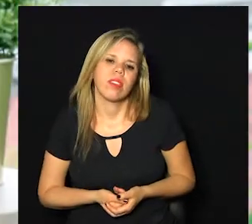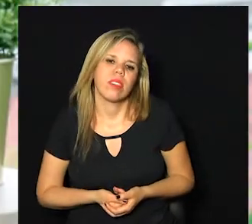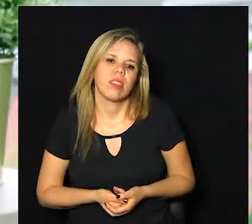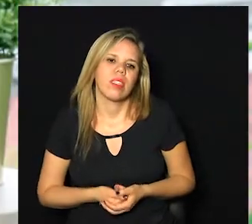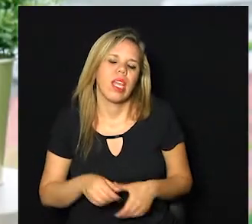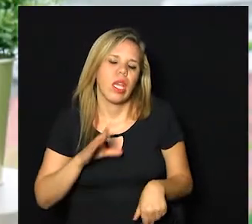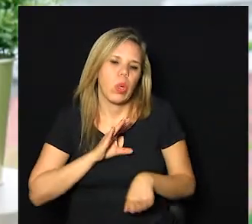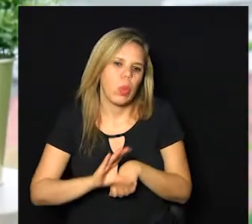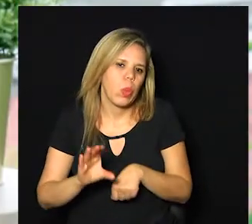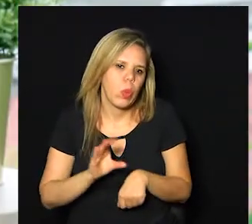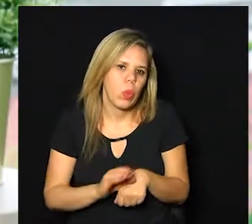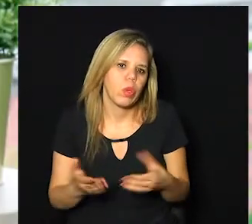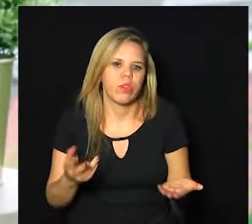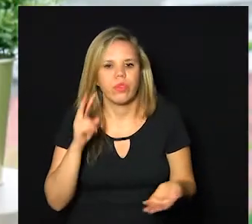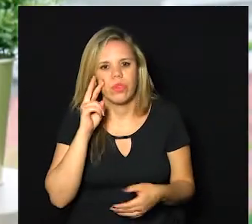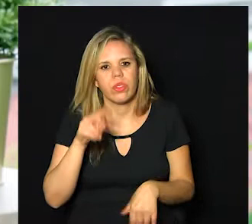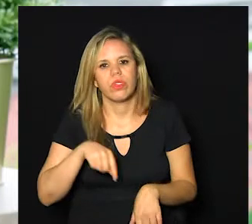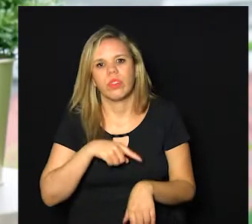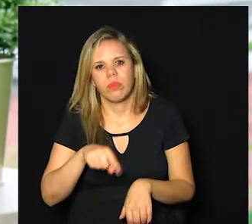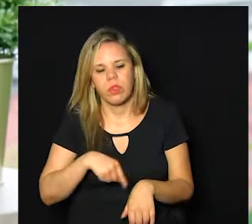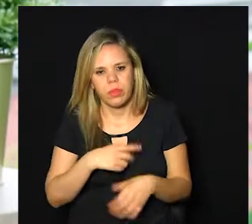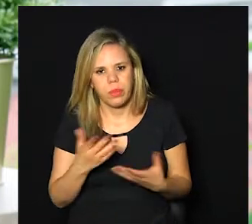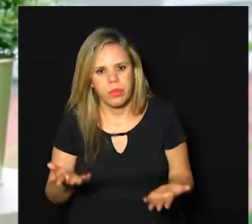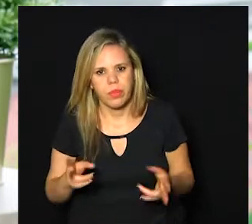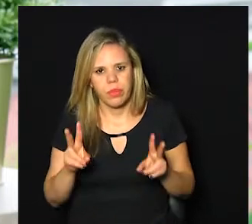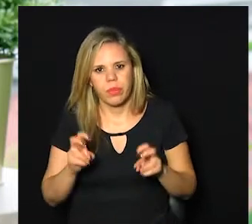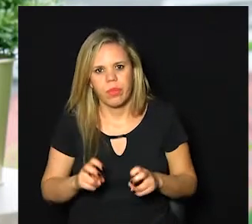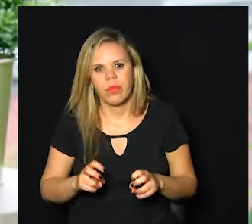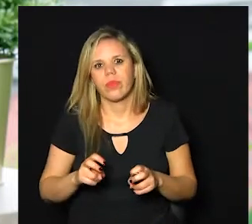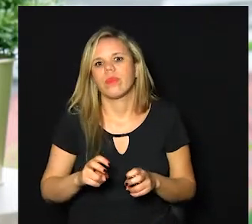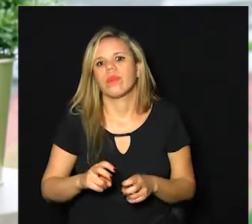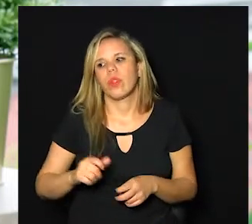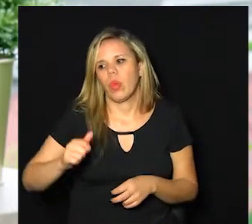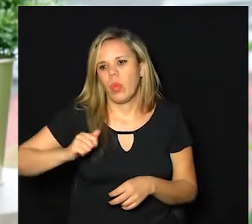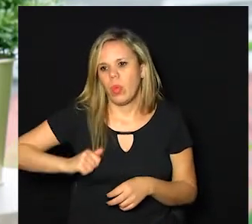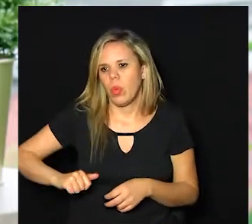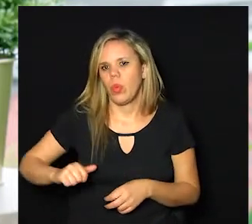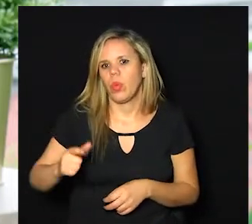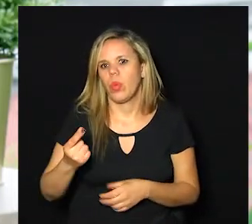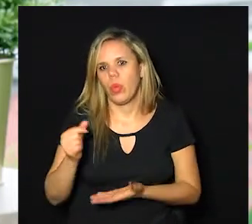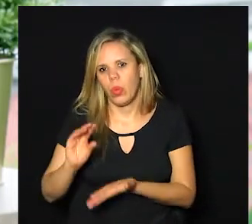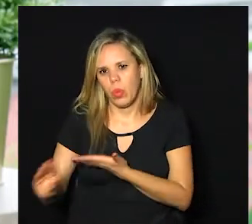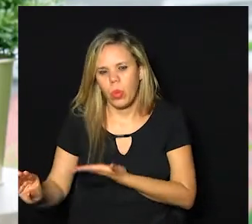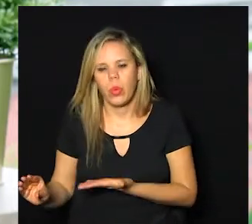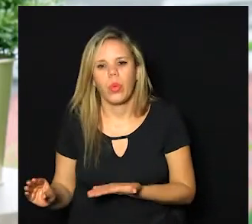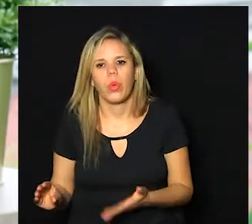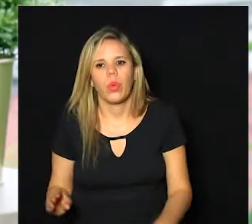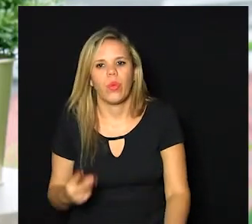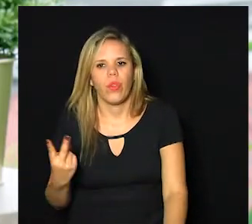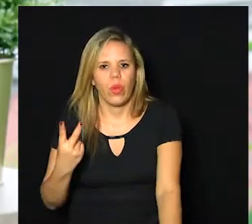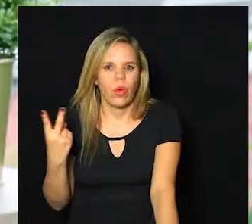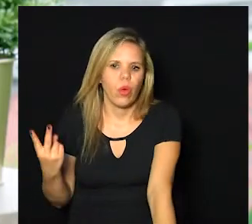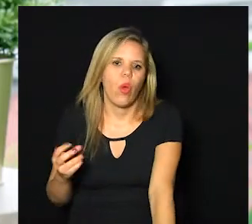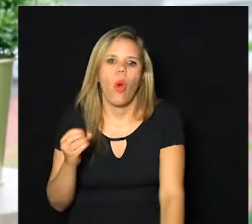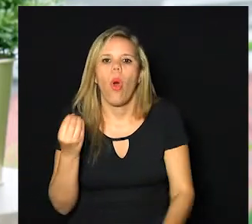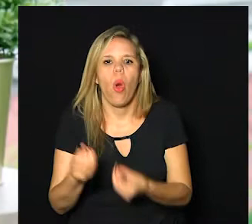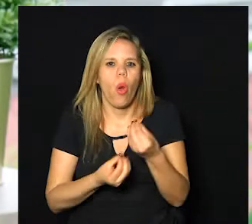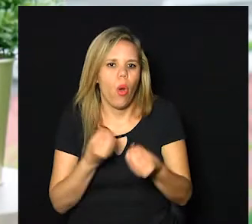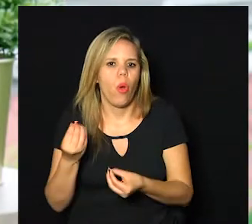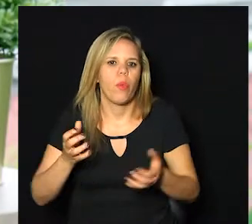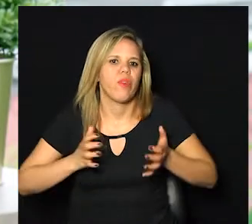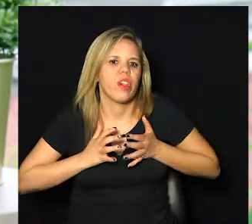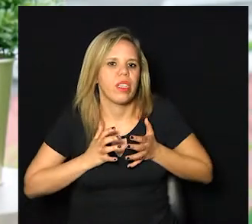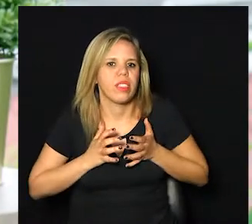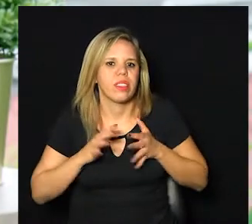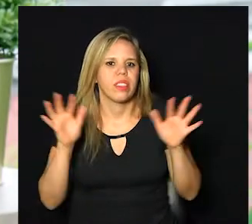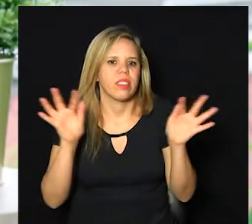aqueles cursos, hoje você vê o tempo todo aqueles cursos sobre bolsa de valores, sobre como ficar rico,